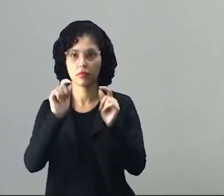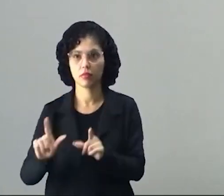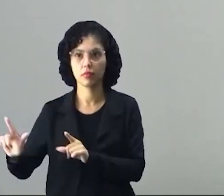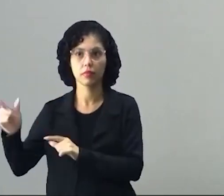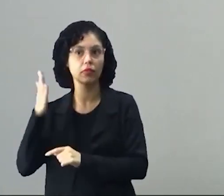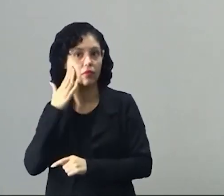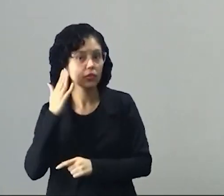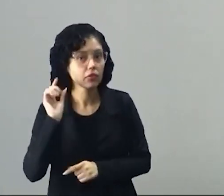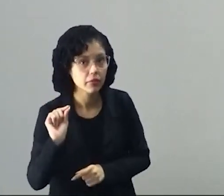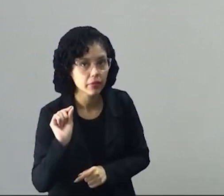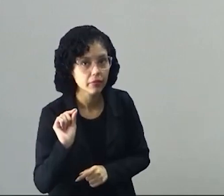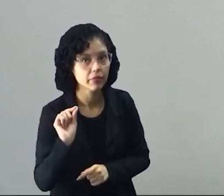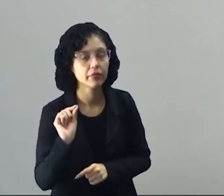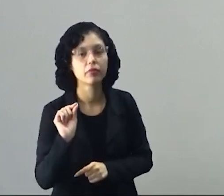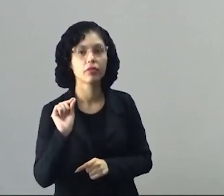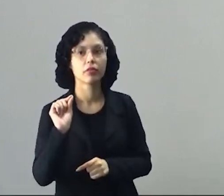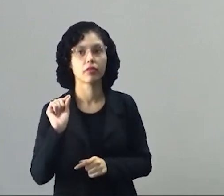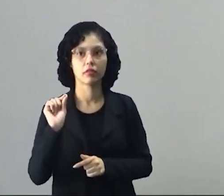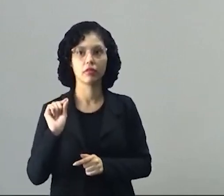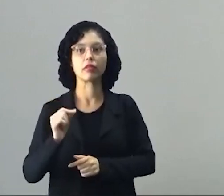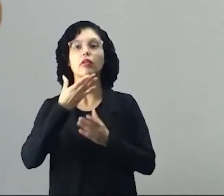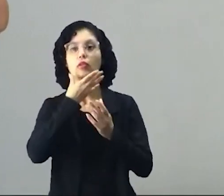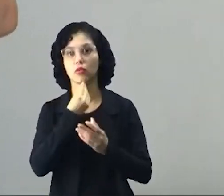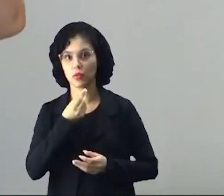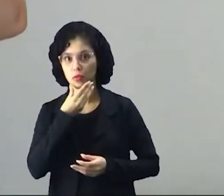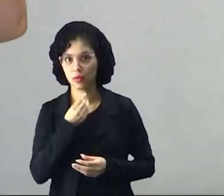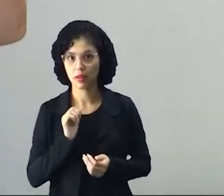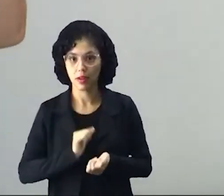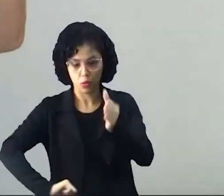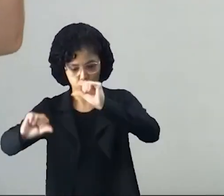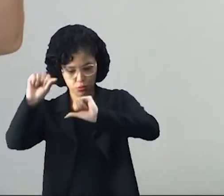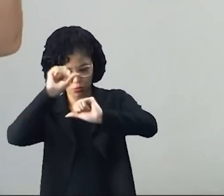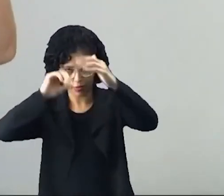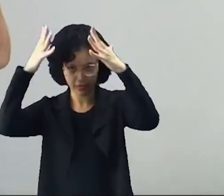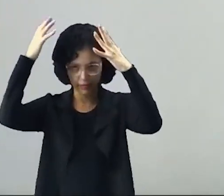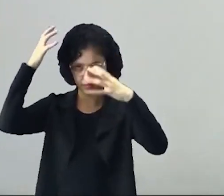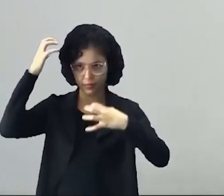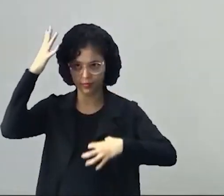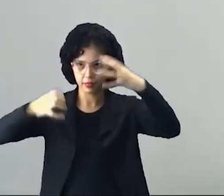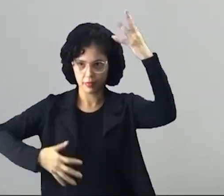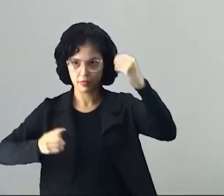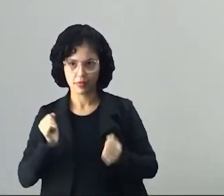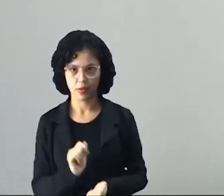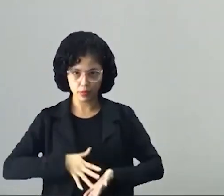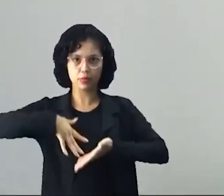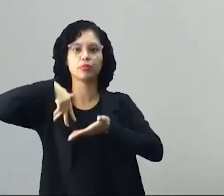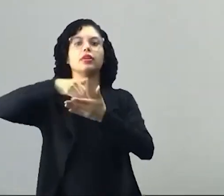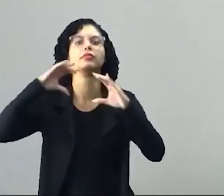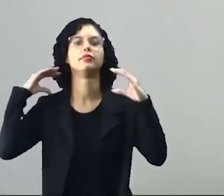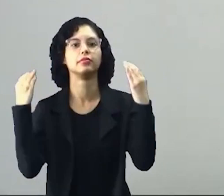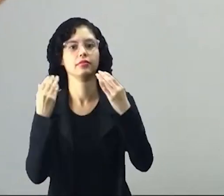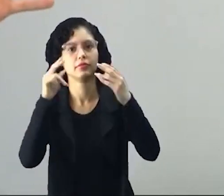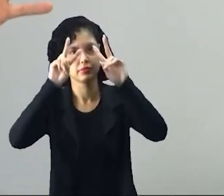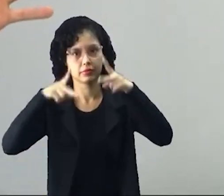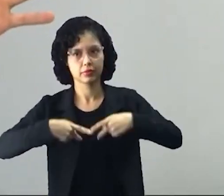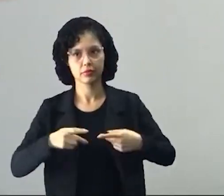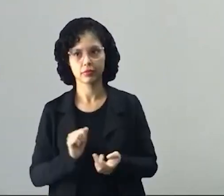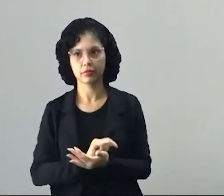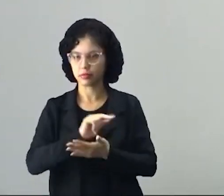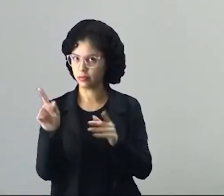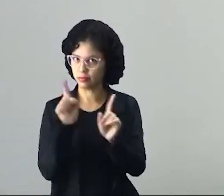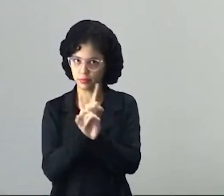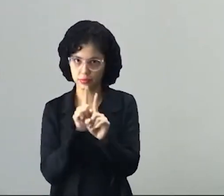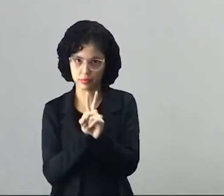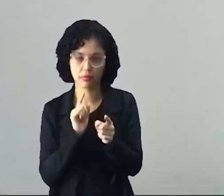é para você entender que é o seguinte, não é que o homem se transformou do macaco para o ser humano e isso pode acontecer de